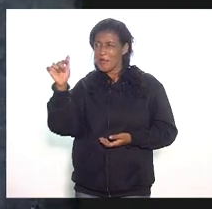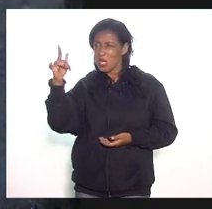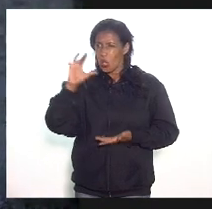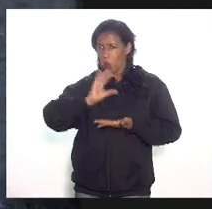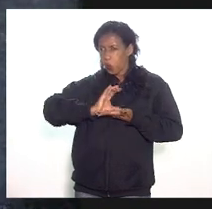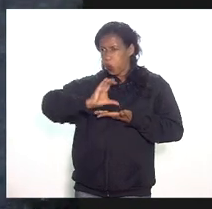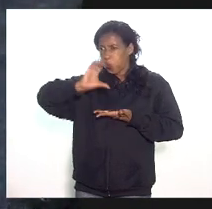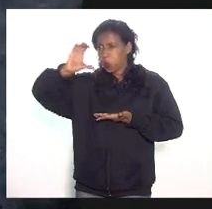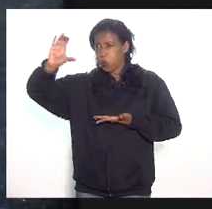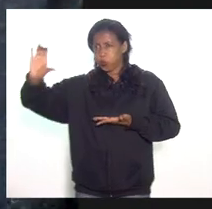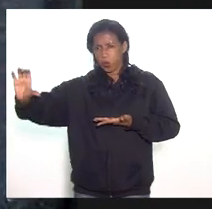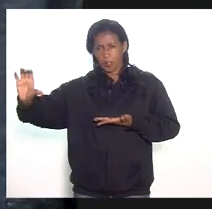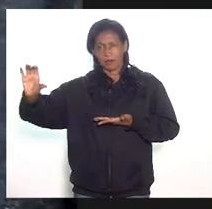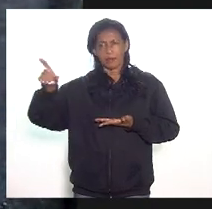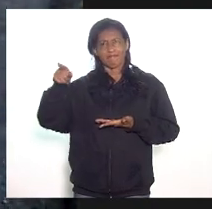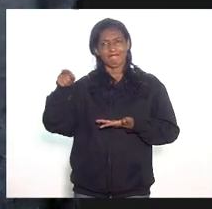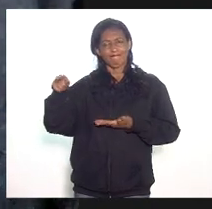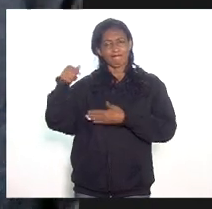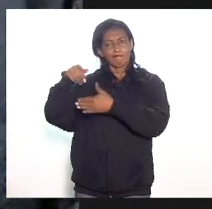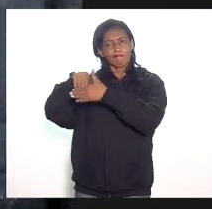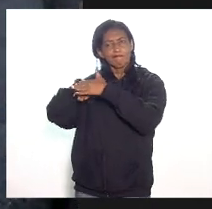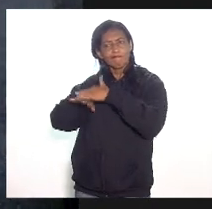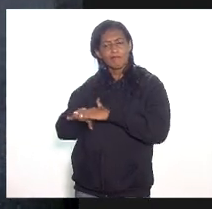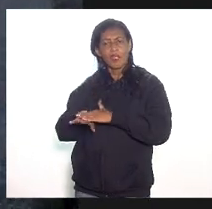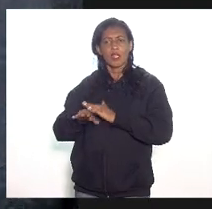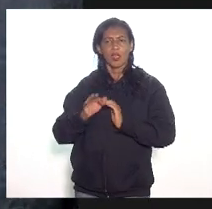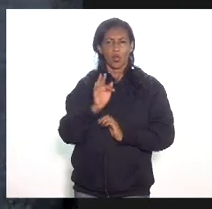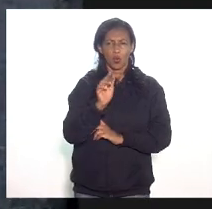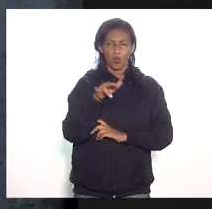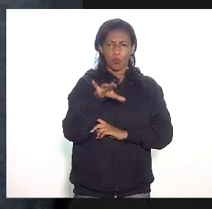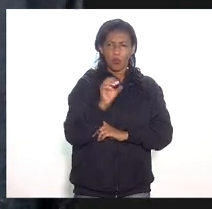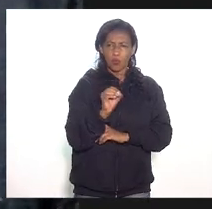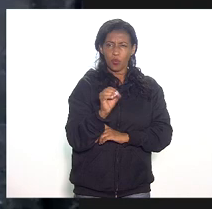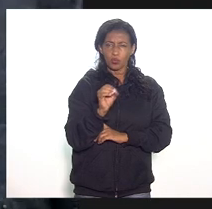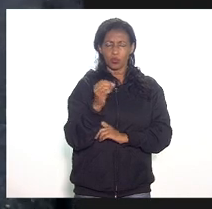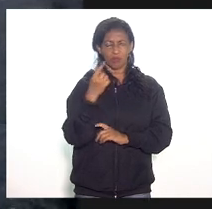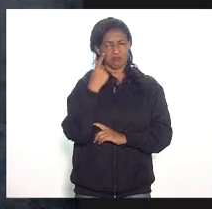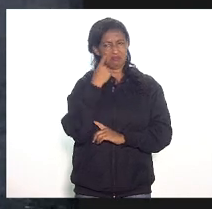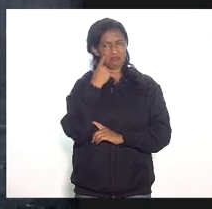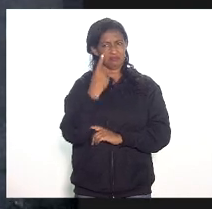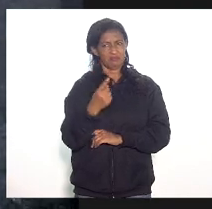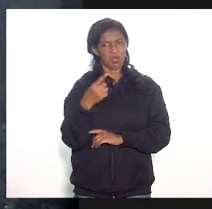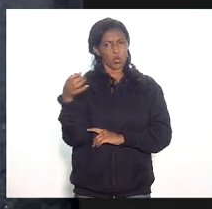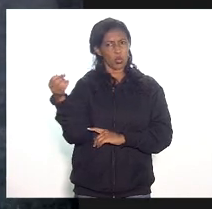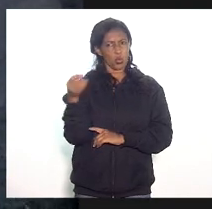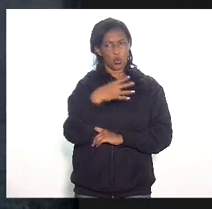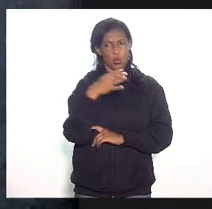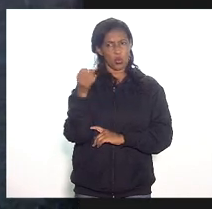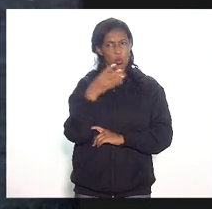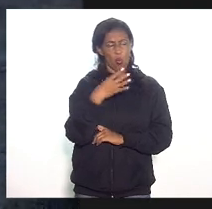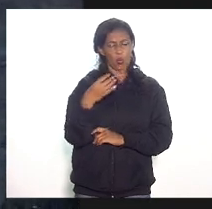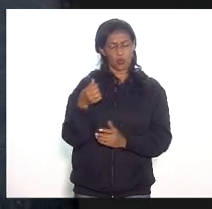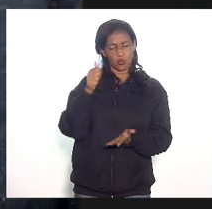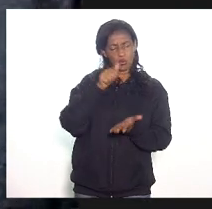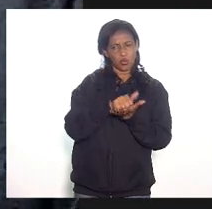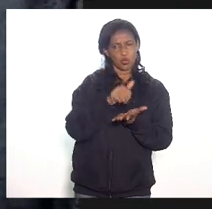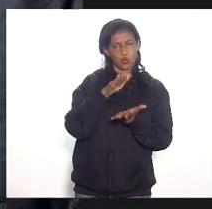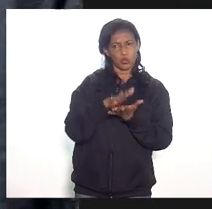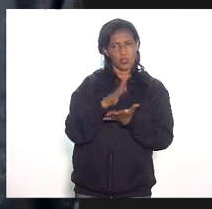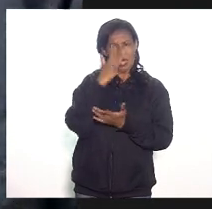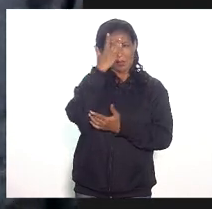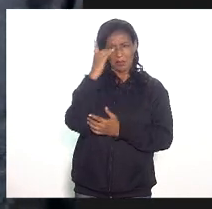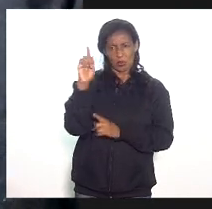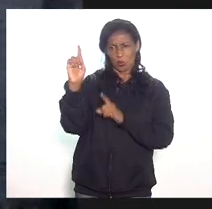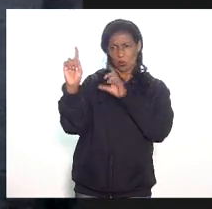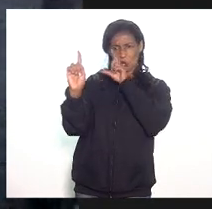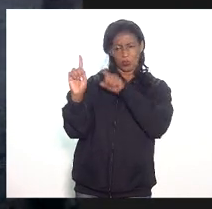improbidade processual inovando no nosso ordenamento, a prescrição cria uma nova forma de multar o cidadão litigante por